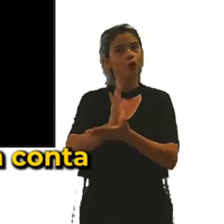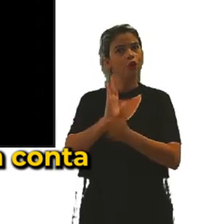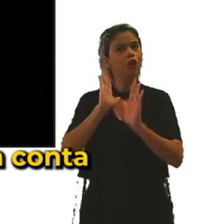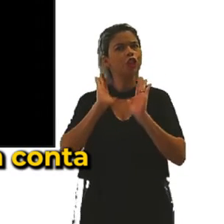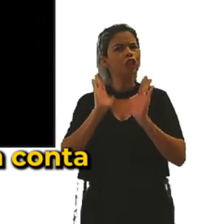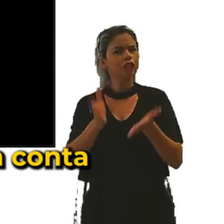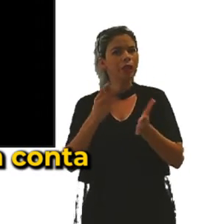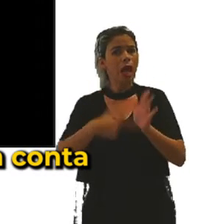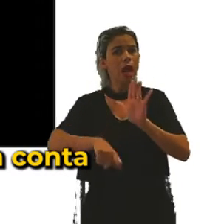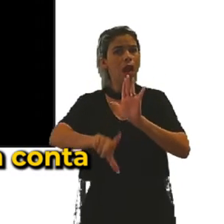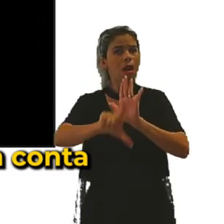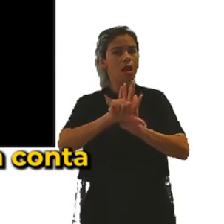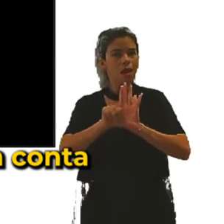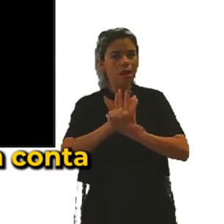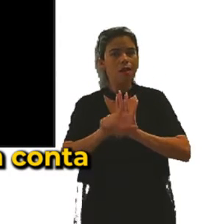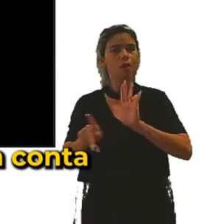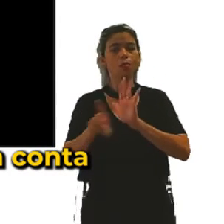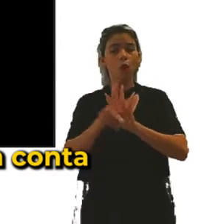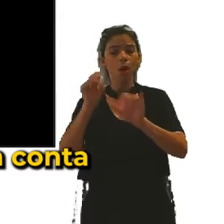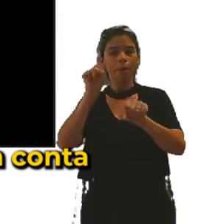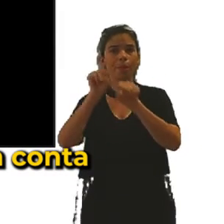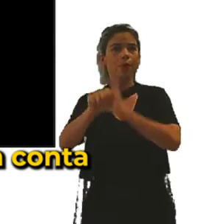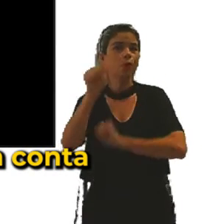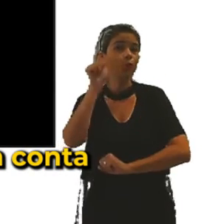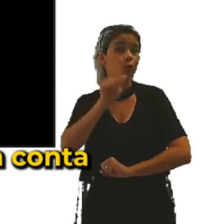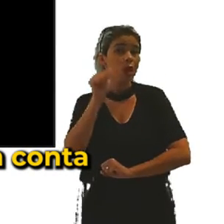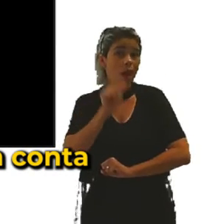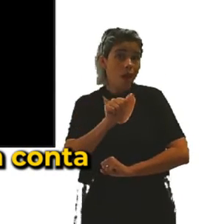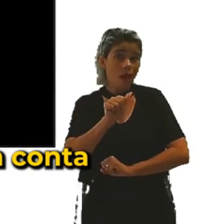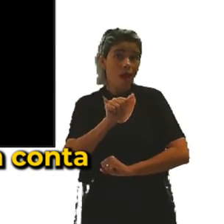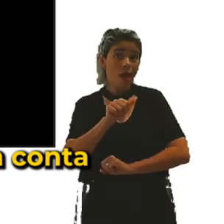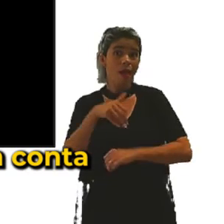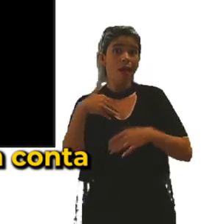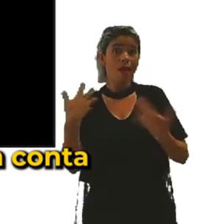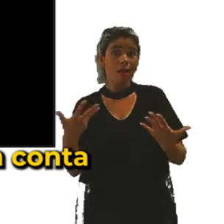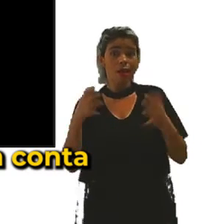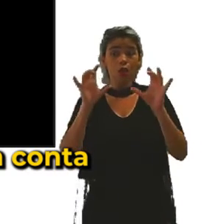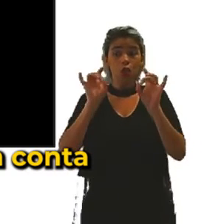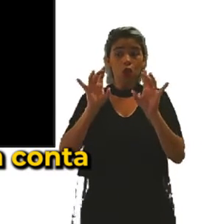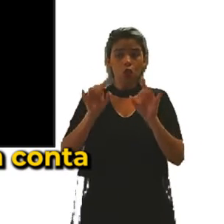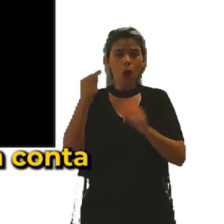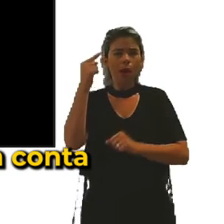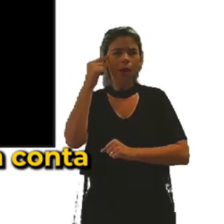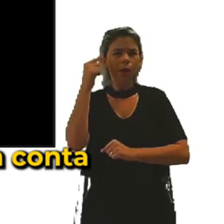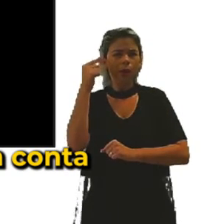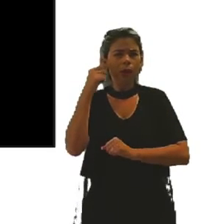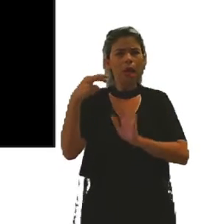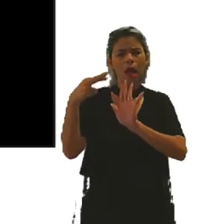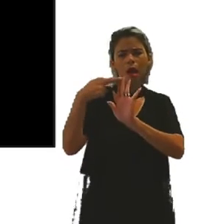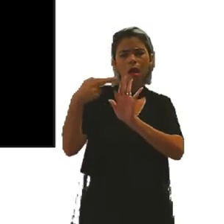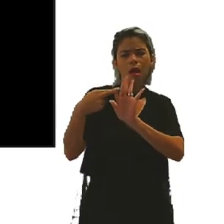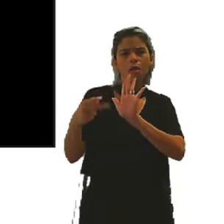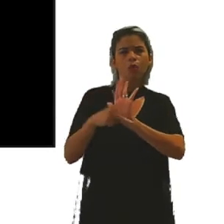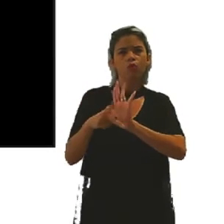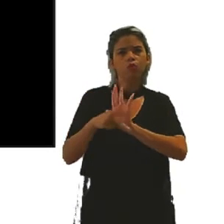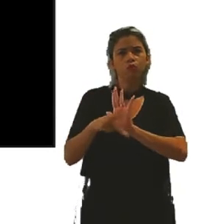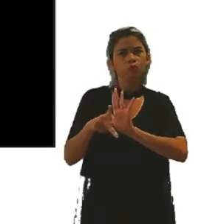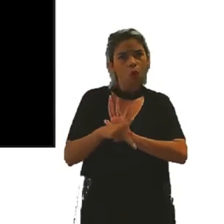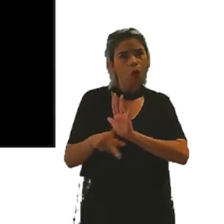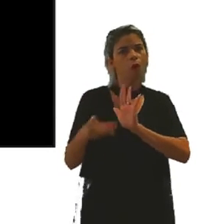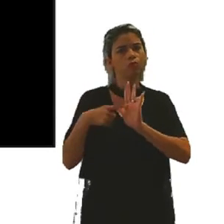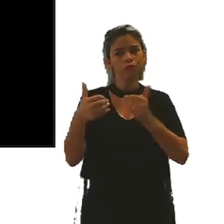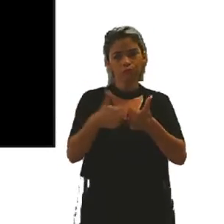então, a lei do feminicídio, como levou em conta somente critérios da biologização,